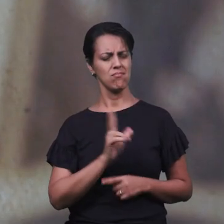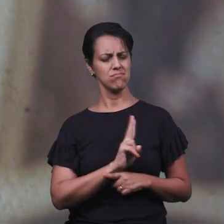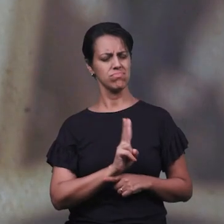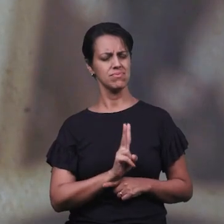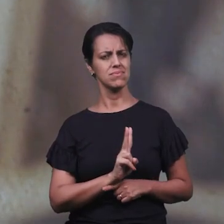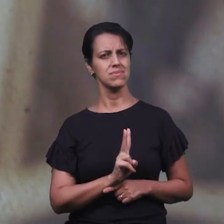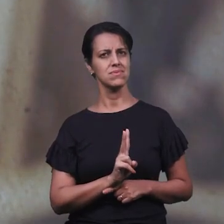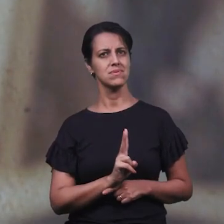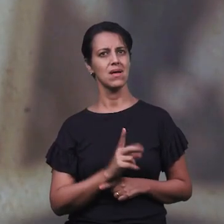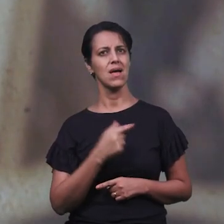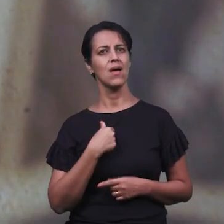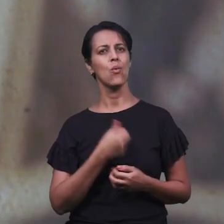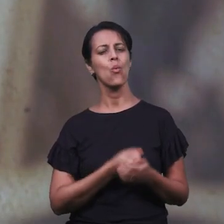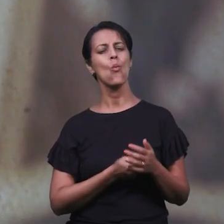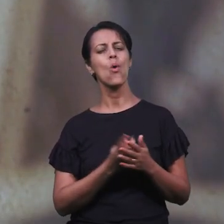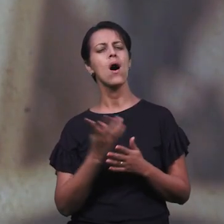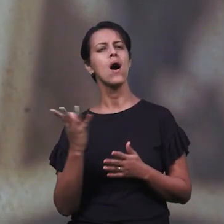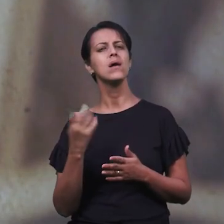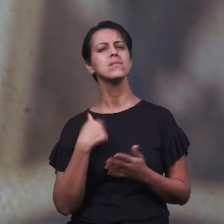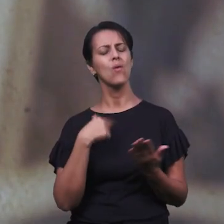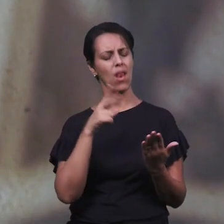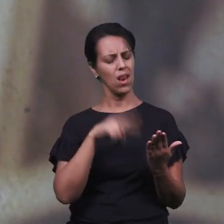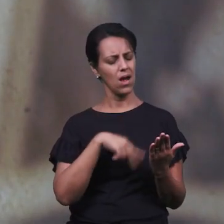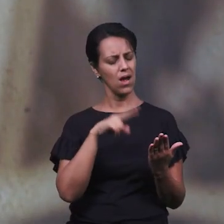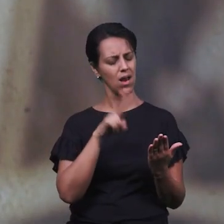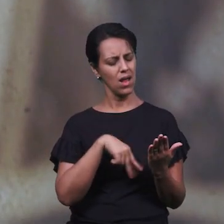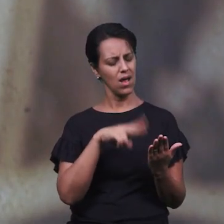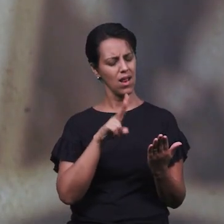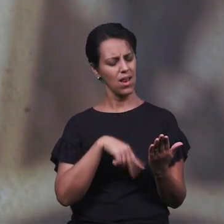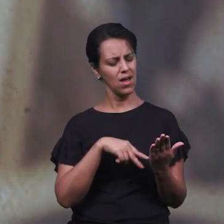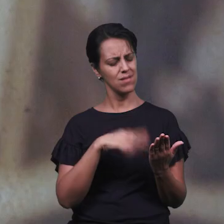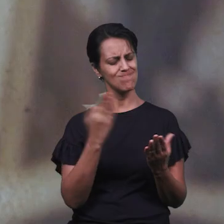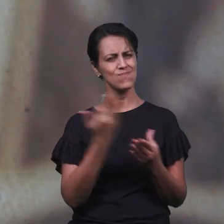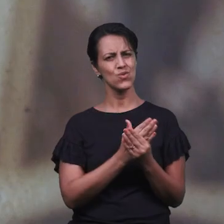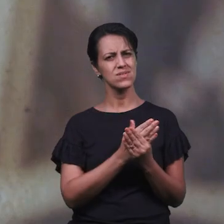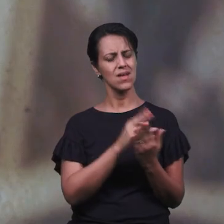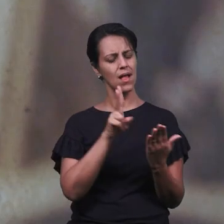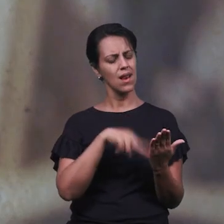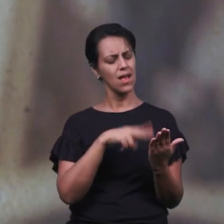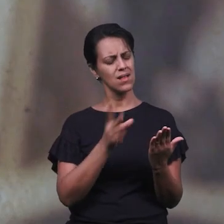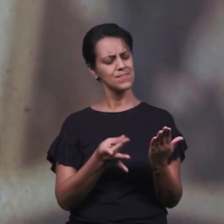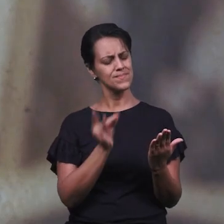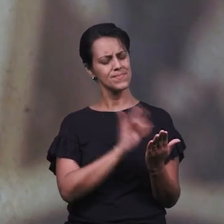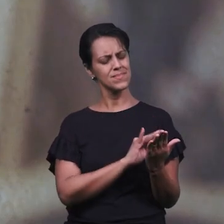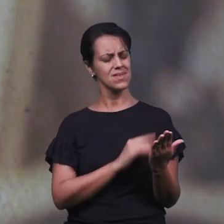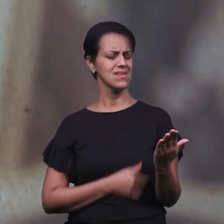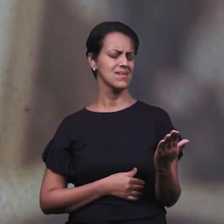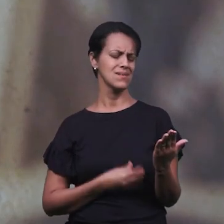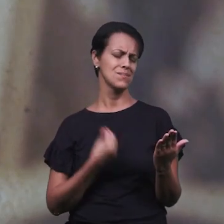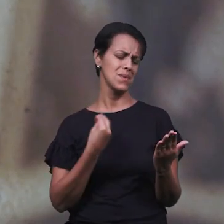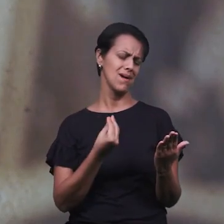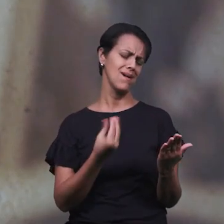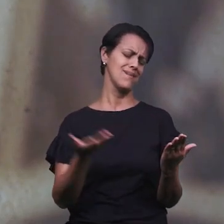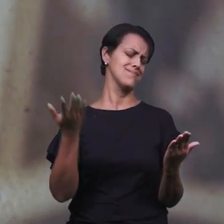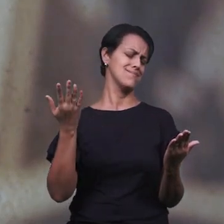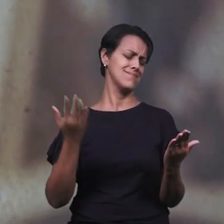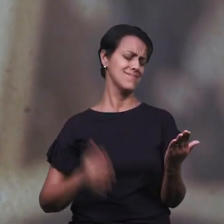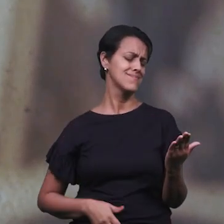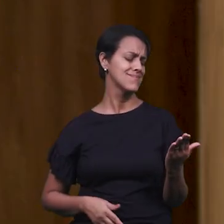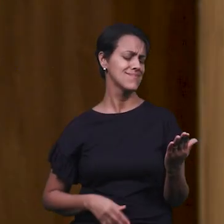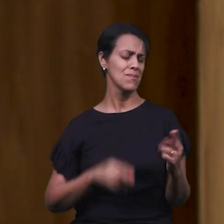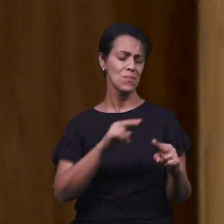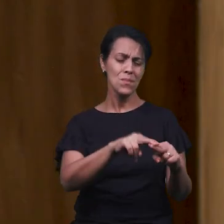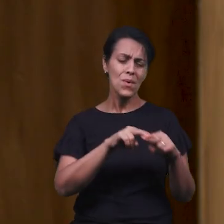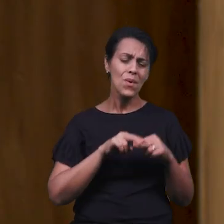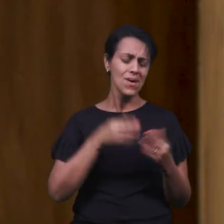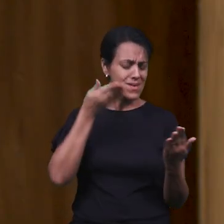que eu vi assim, processos que estava assim, mas por causa disso. Muitas vezes a pessoa processa